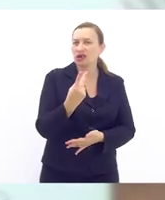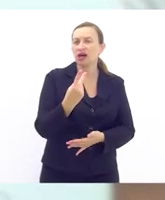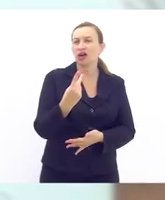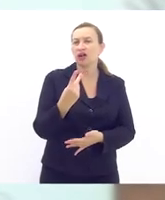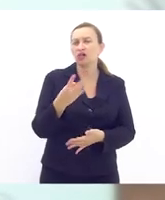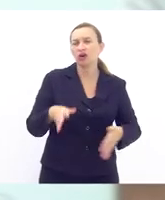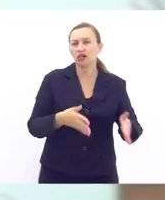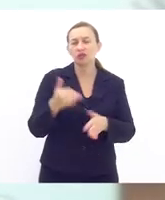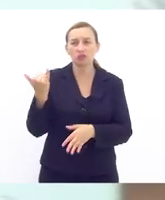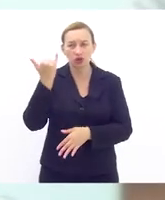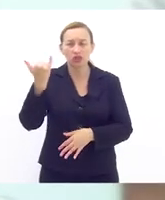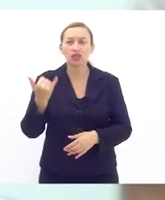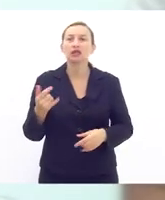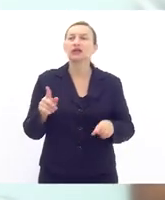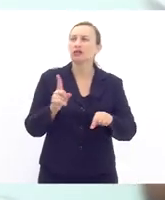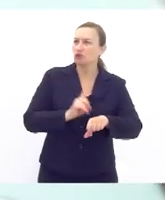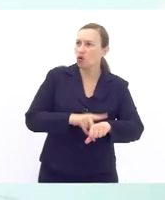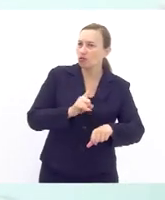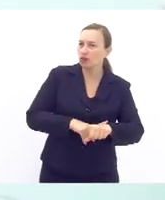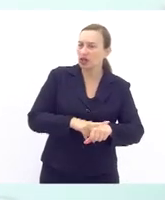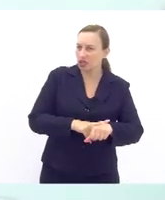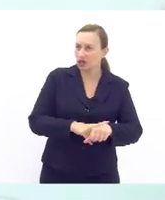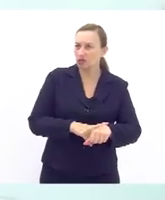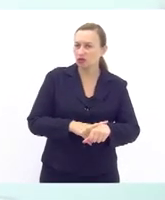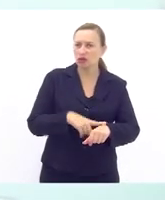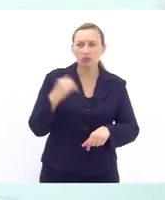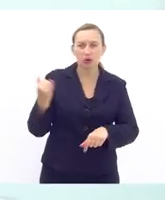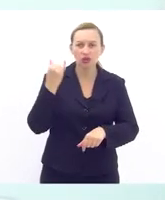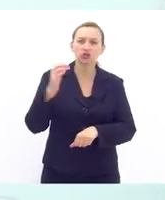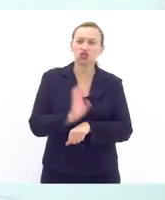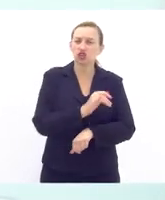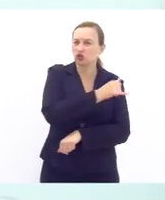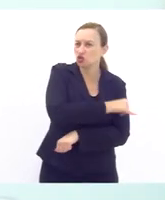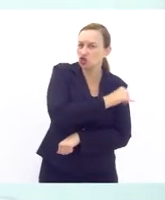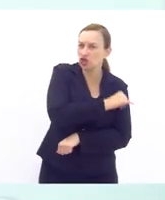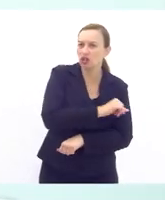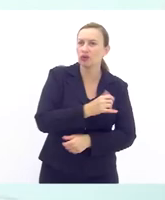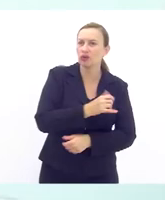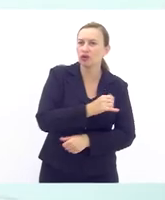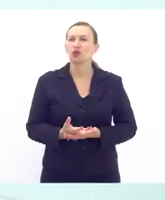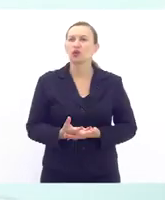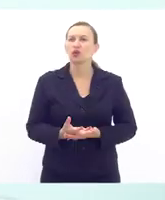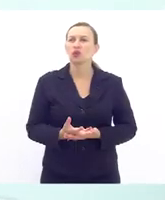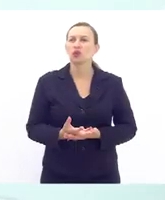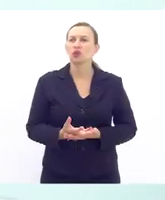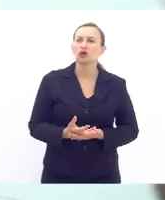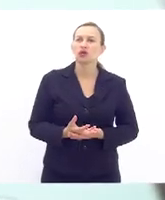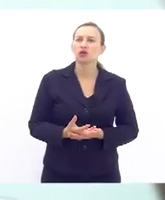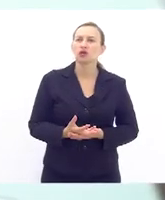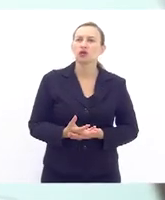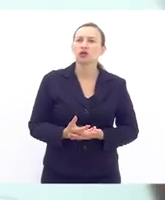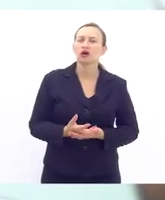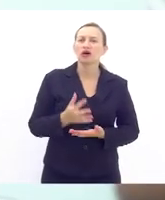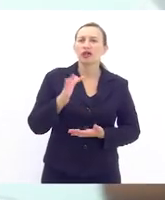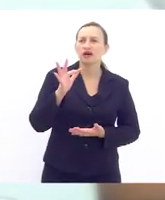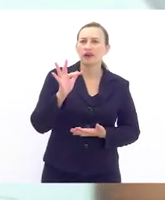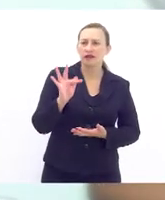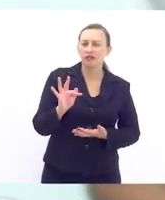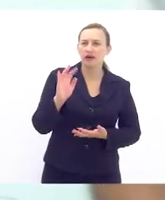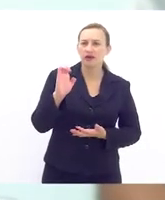momento de Virada do Estado do Rio de Janeiro né o quadro colocado pelo fecam